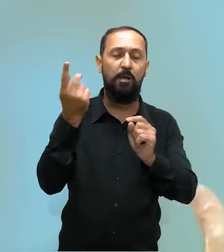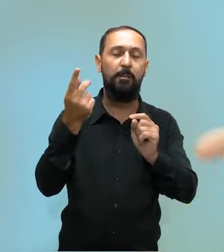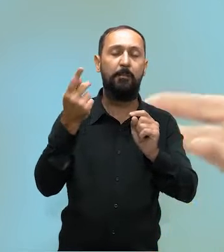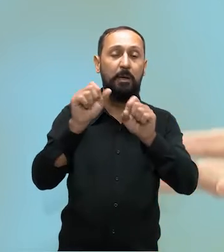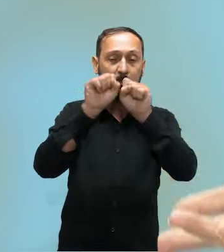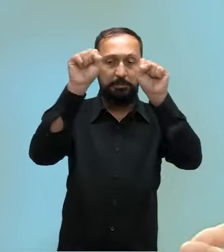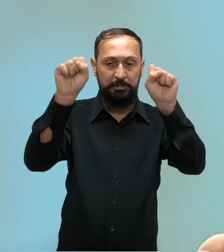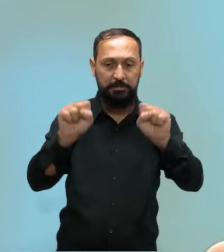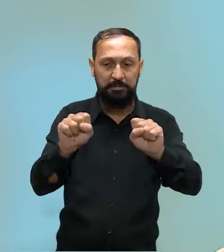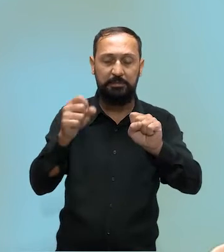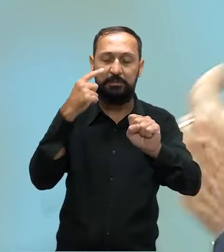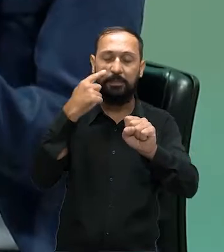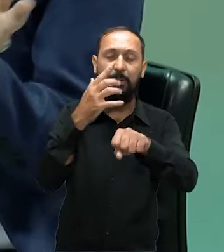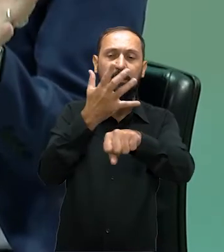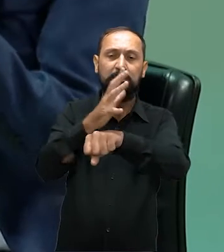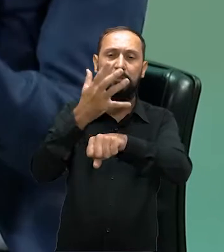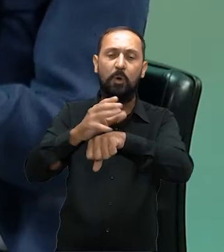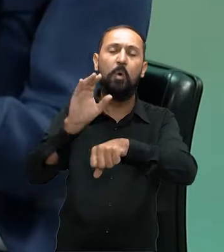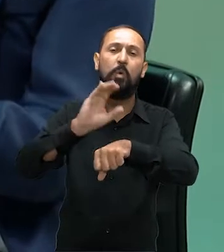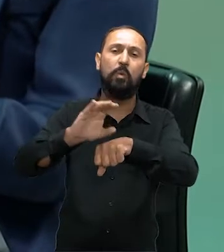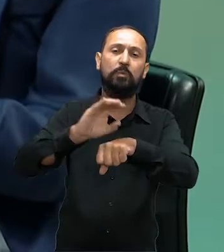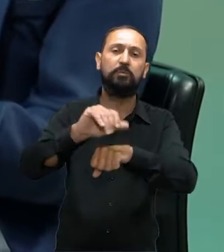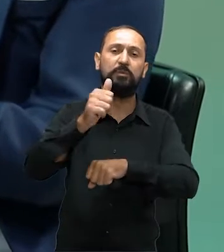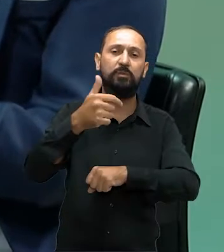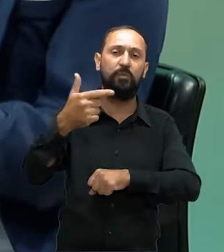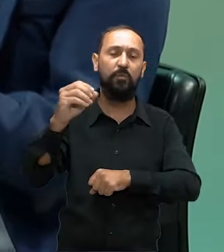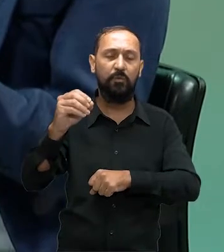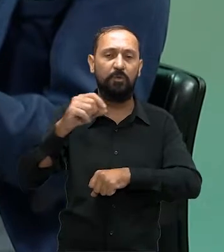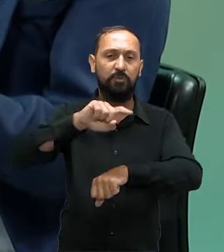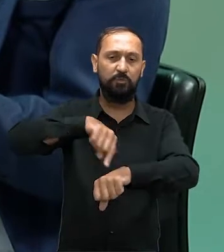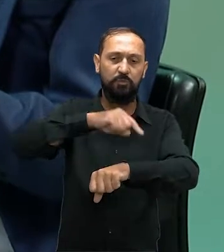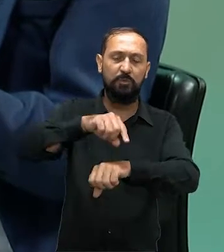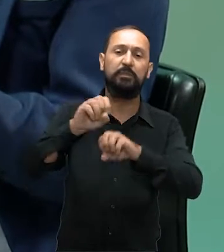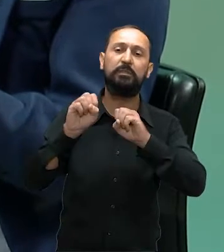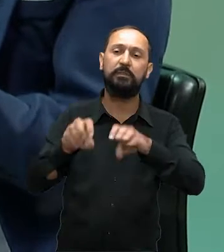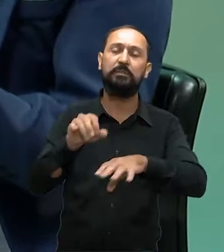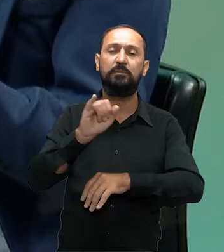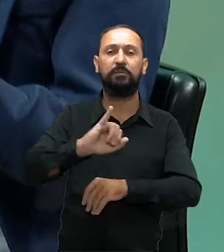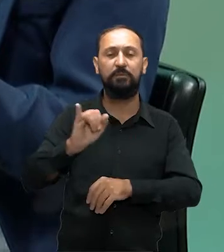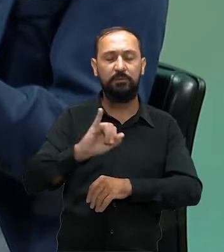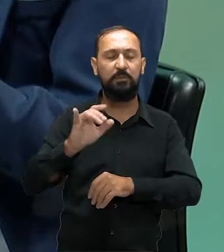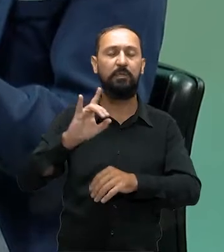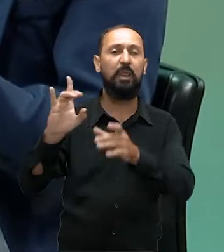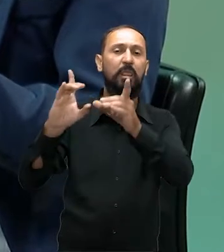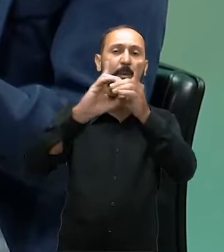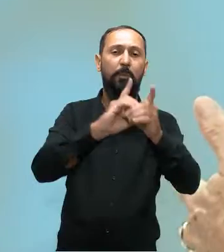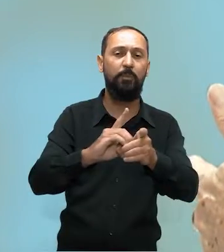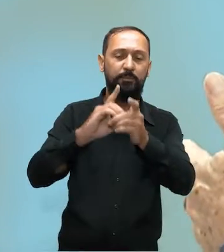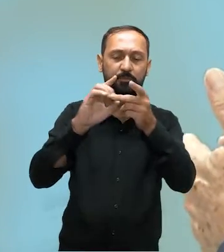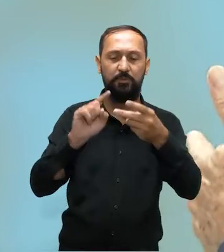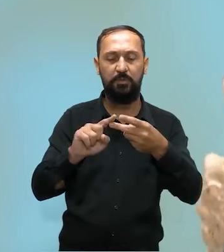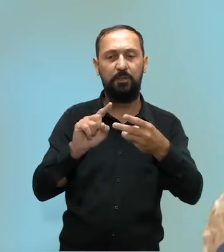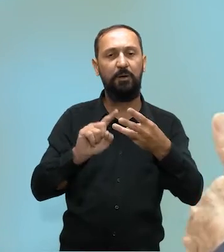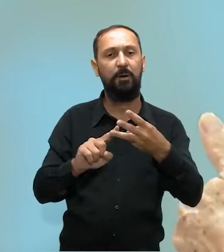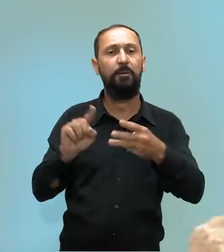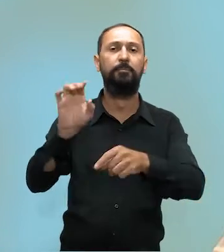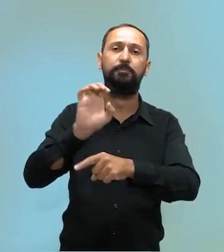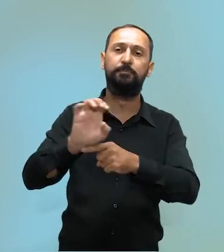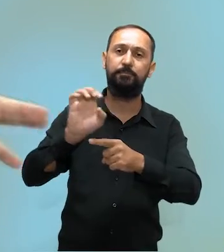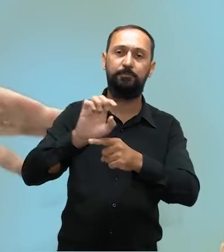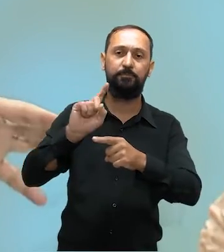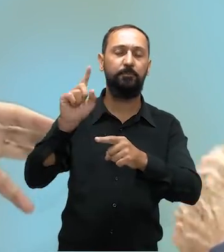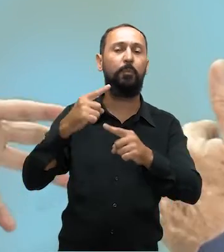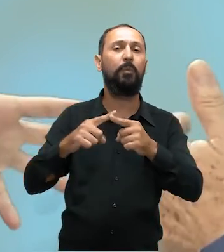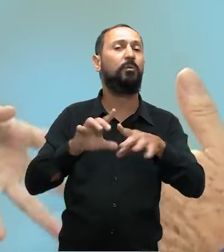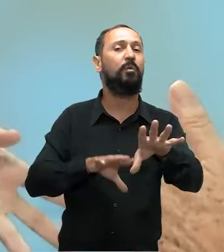plataforma, treinar os professores num curso de 120 horas, aprendendo sobre tributo, sobre democracia, sobre o Estado. Até